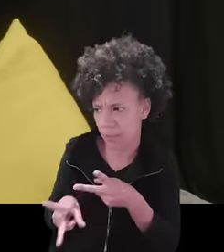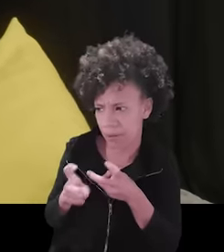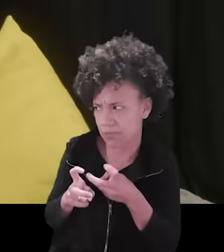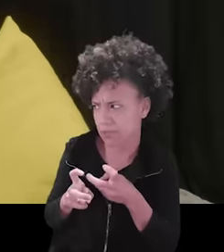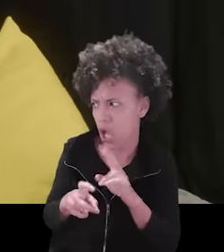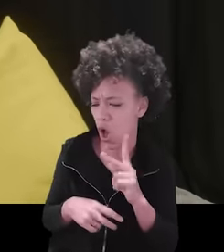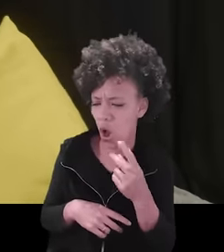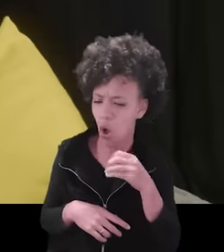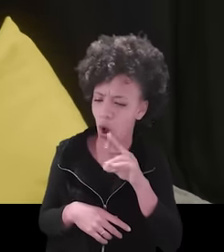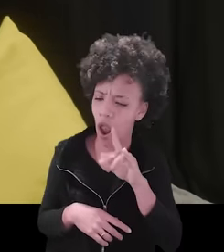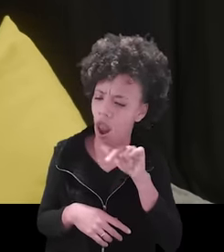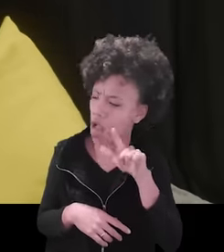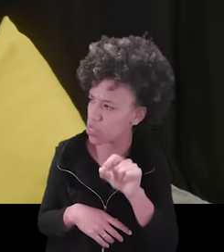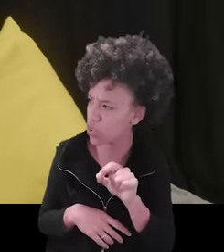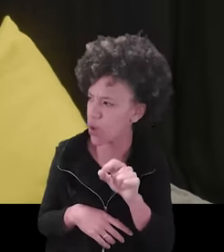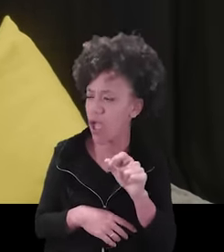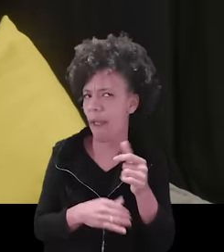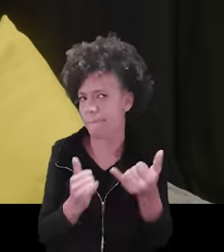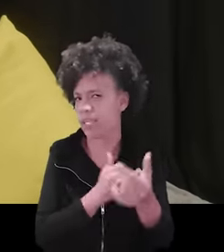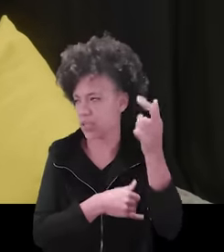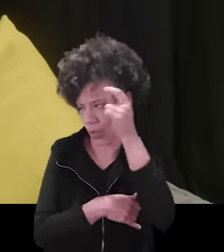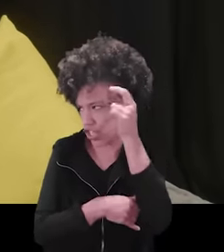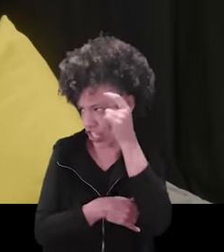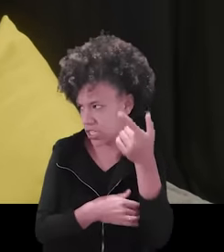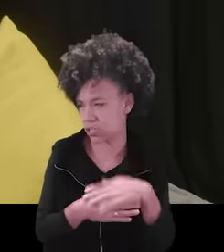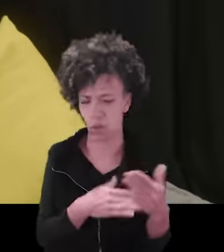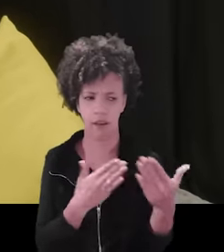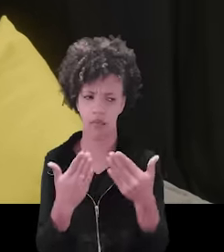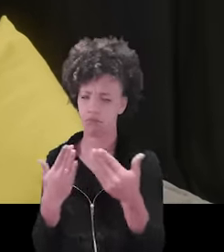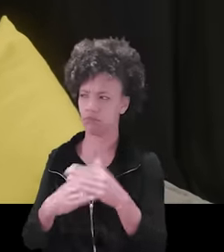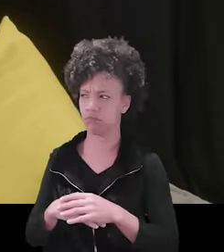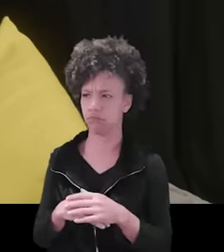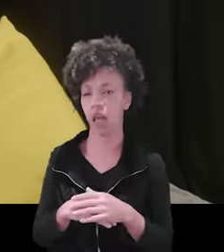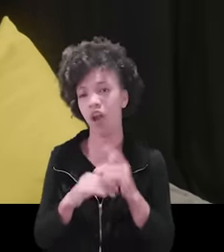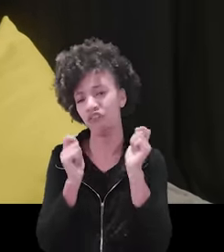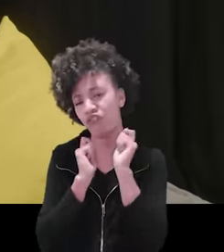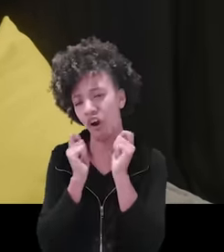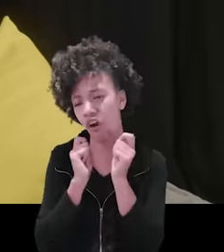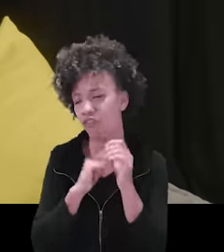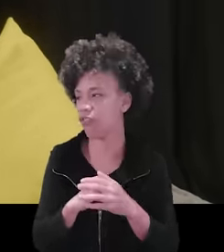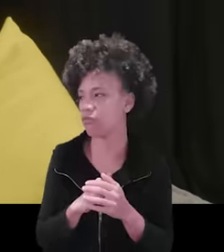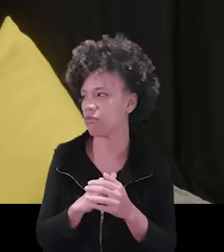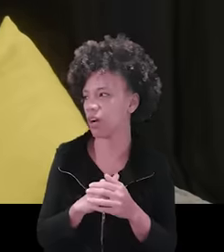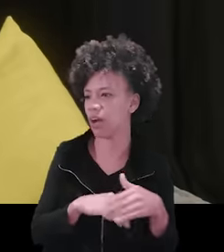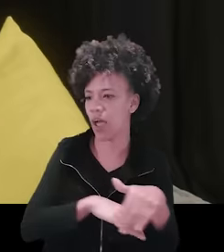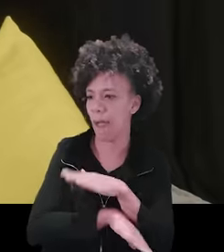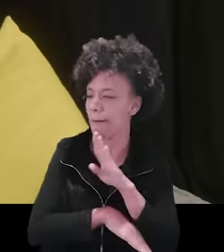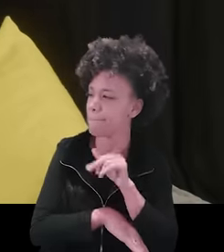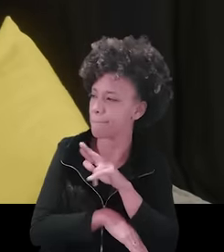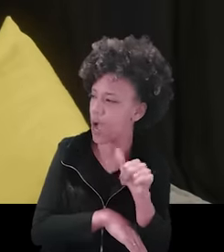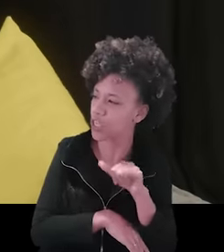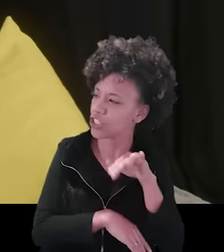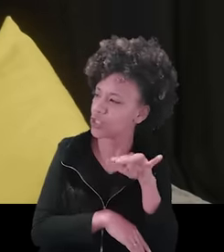coisa assim me dá impressão que o Orlando é uma coisa muito Disney eu vejo eu analiso assim tipo Orlando é muito fofo é muito